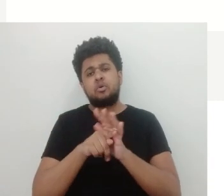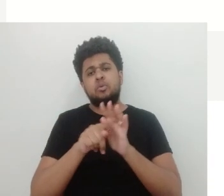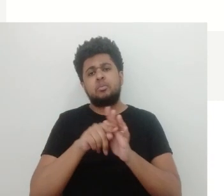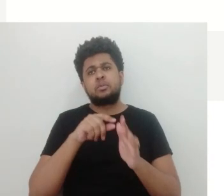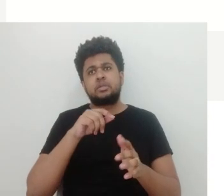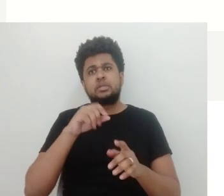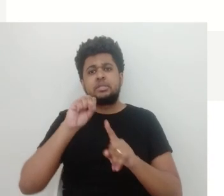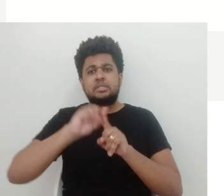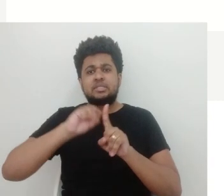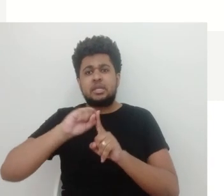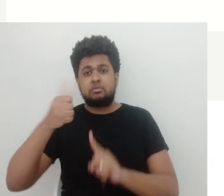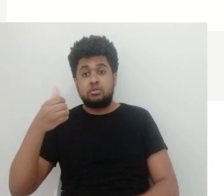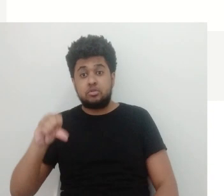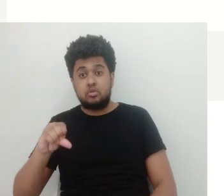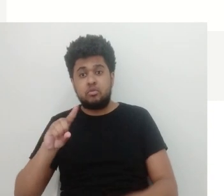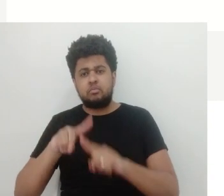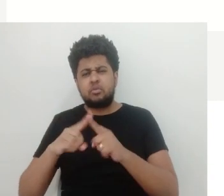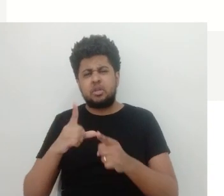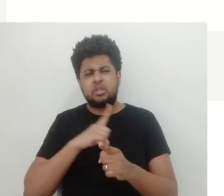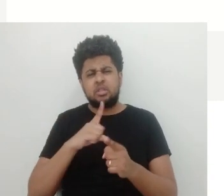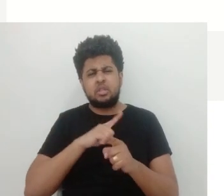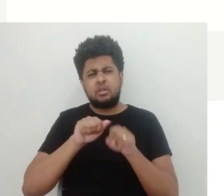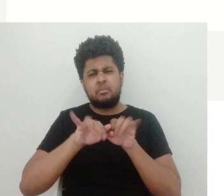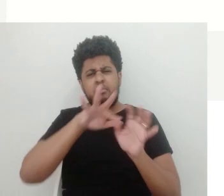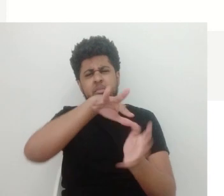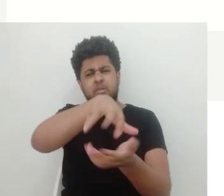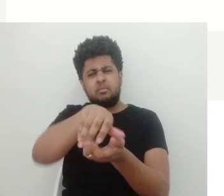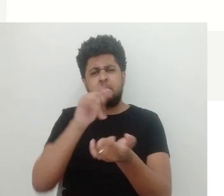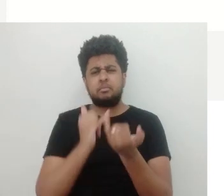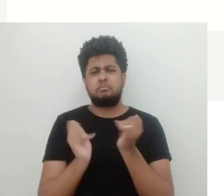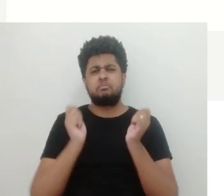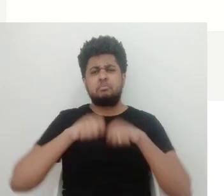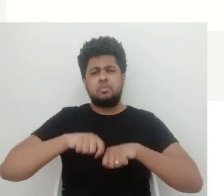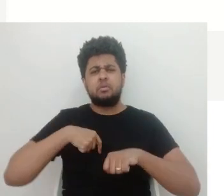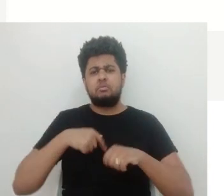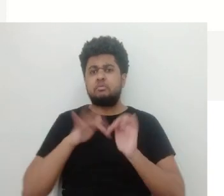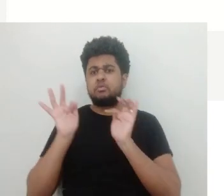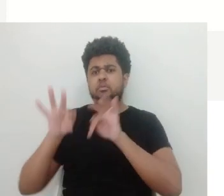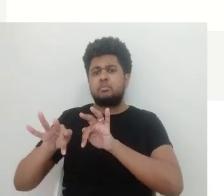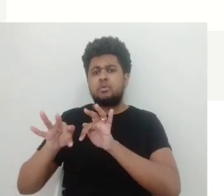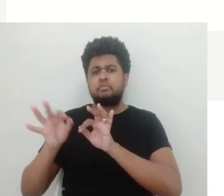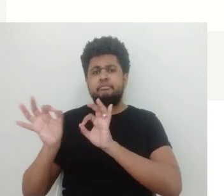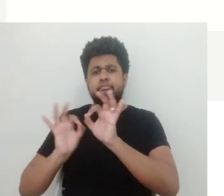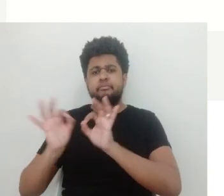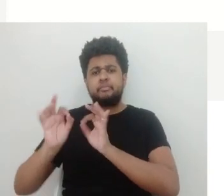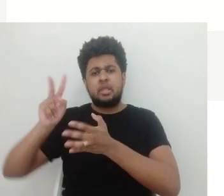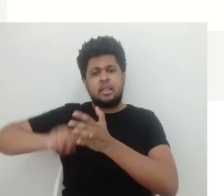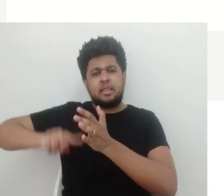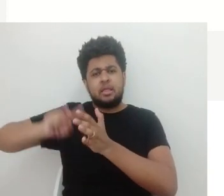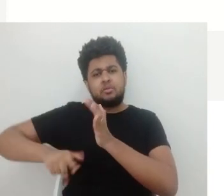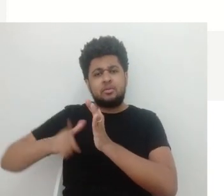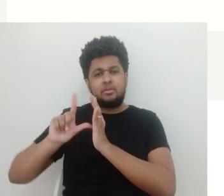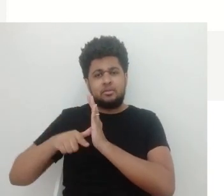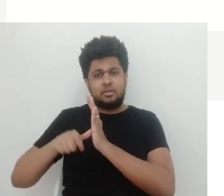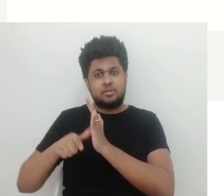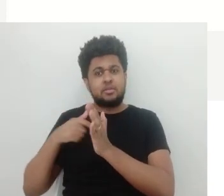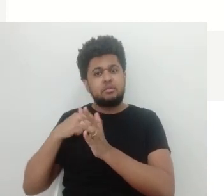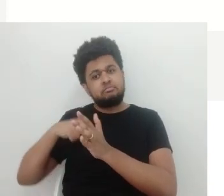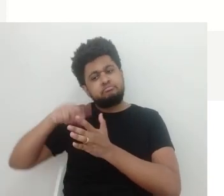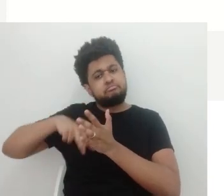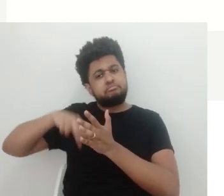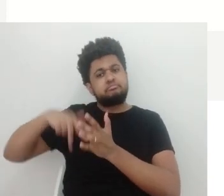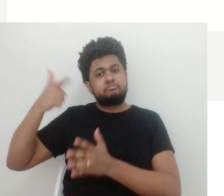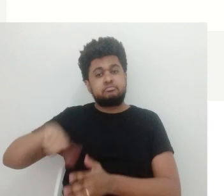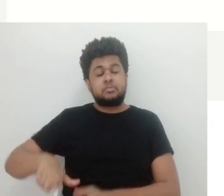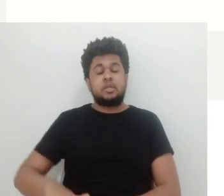O projeto esse não ficou marcado com as cores, eu acabei passando para Newton a versão mais antiga, mas